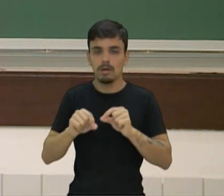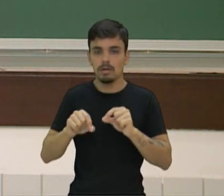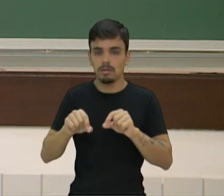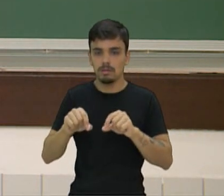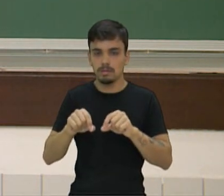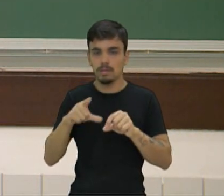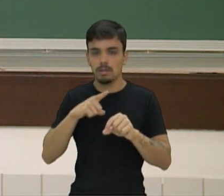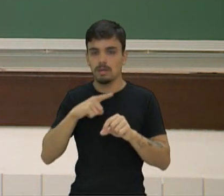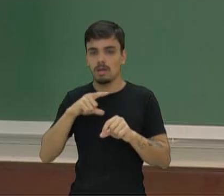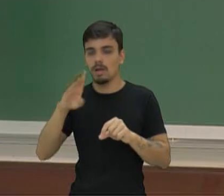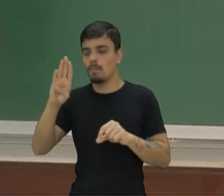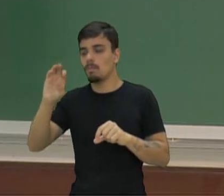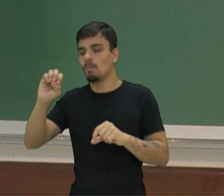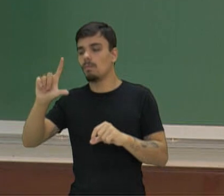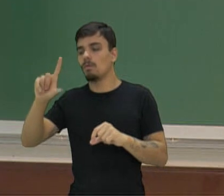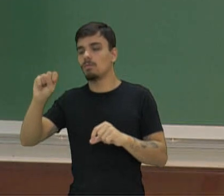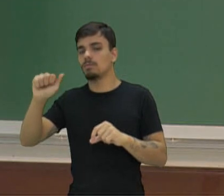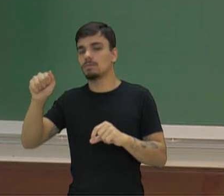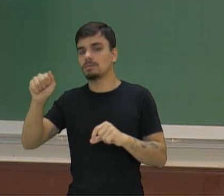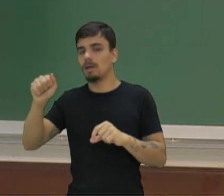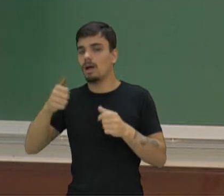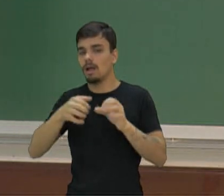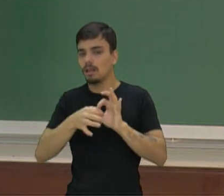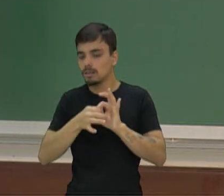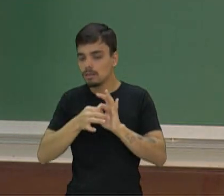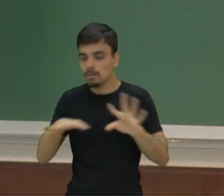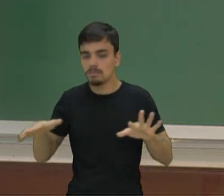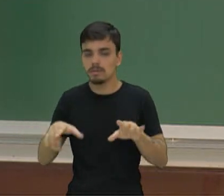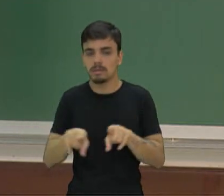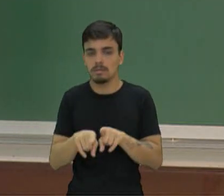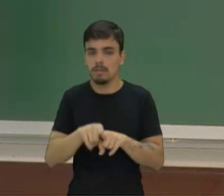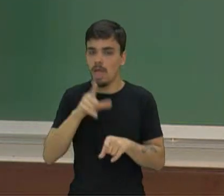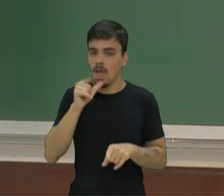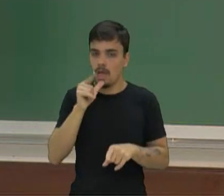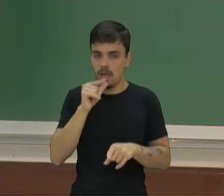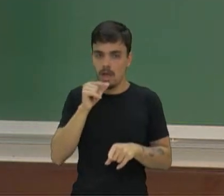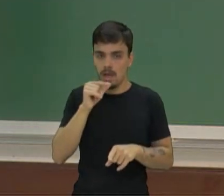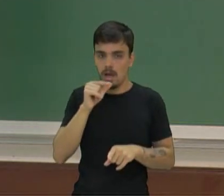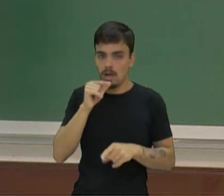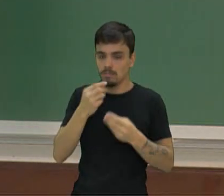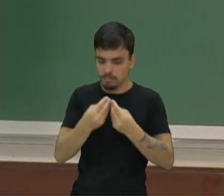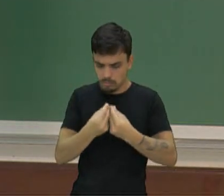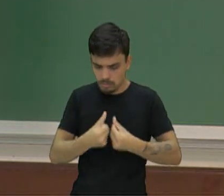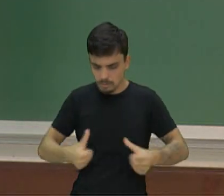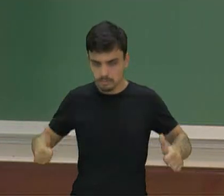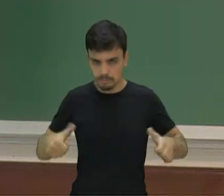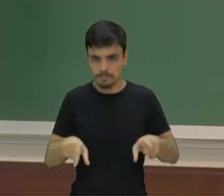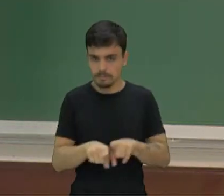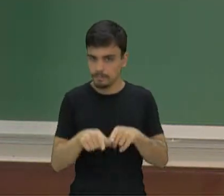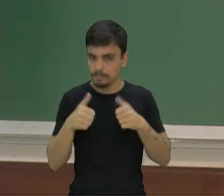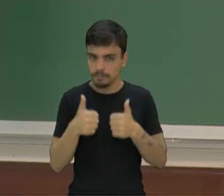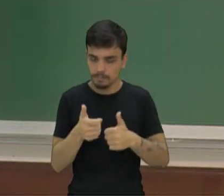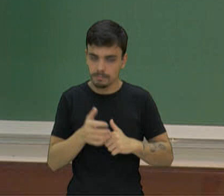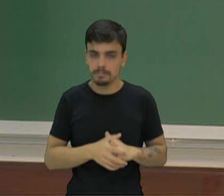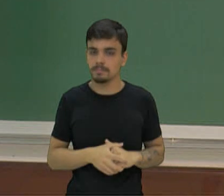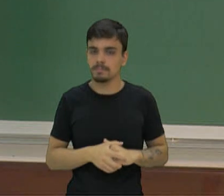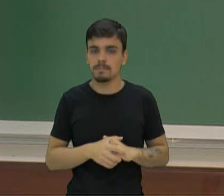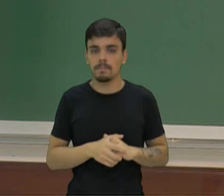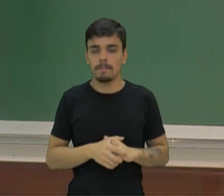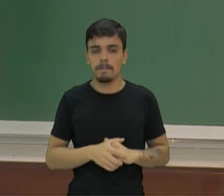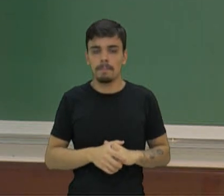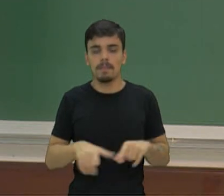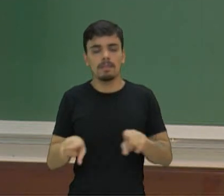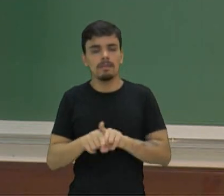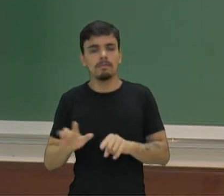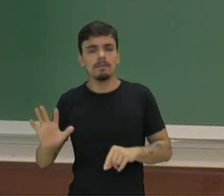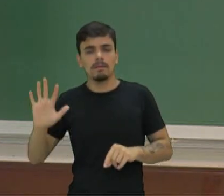aquela bolsa amniótica que está em volta, né? Que tem esse líquido e esse líquido pode vazar, pode cair, né? E